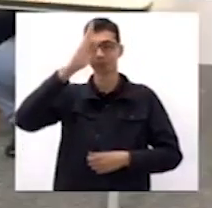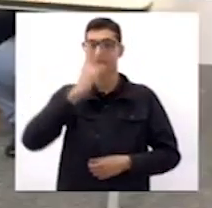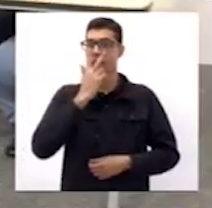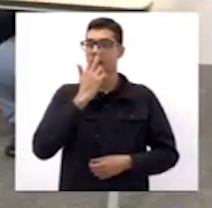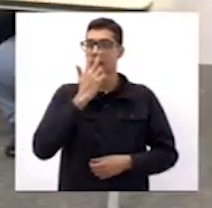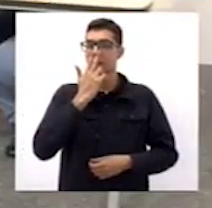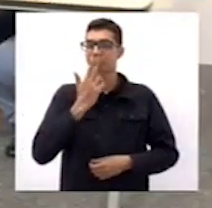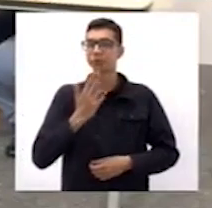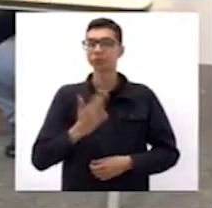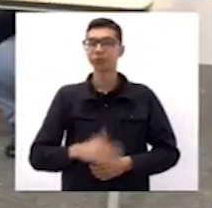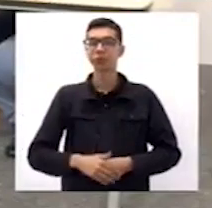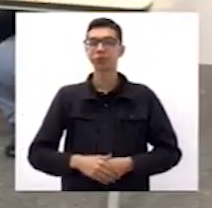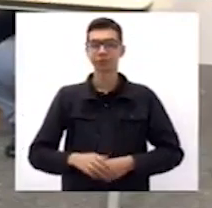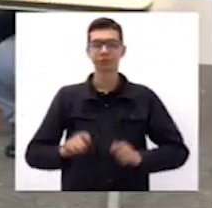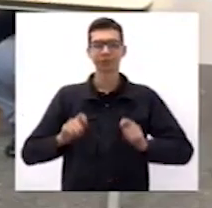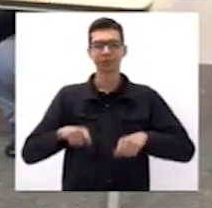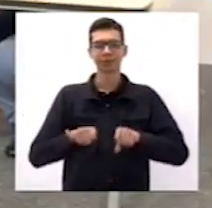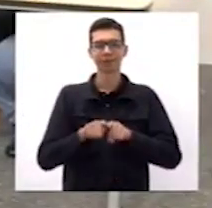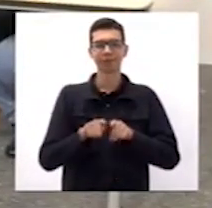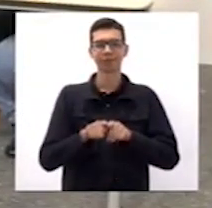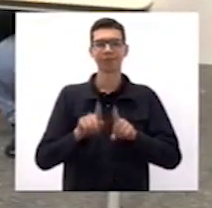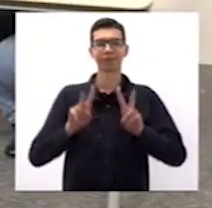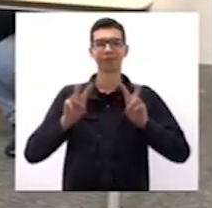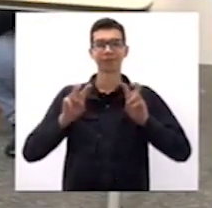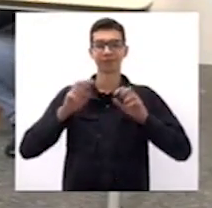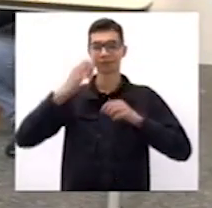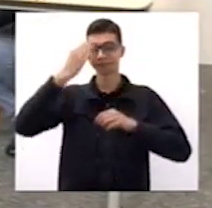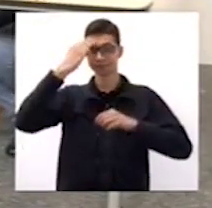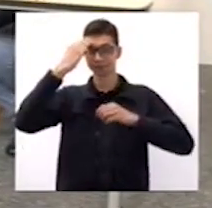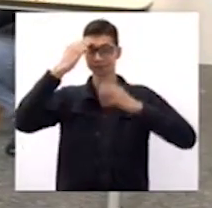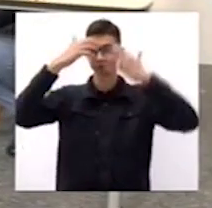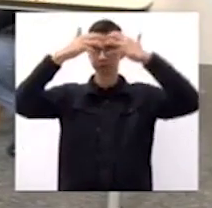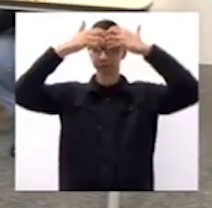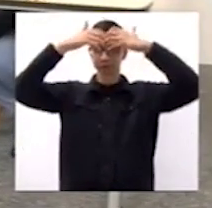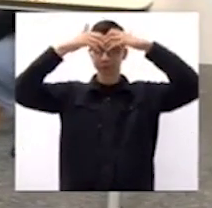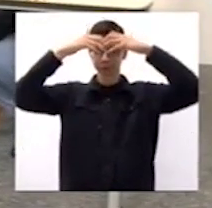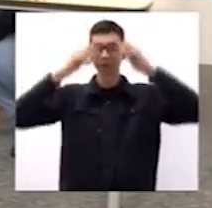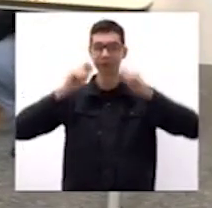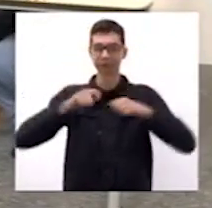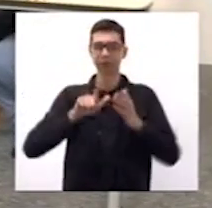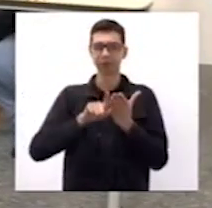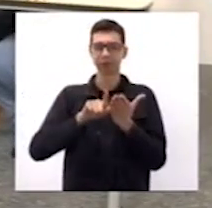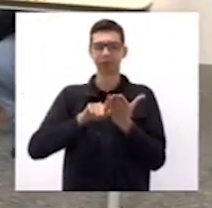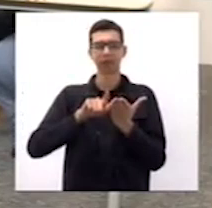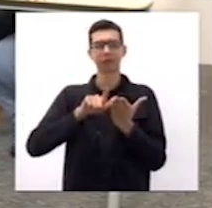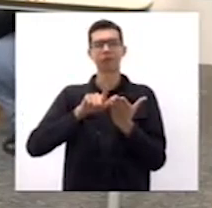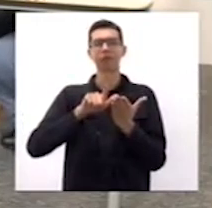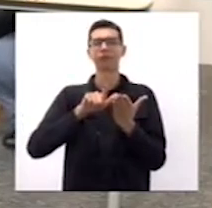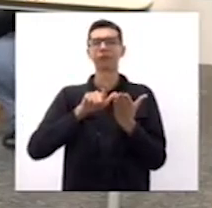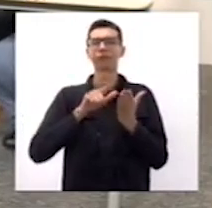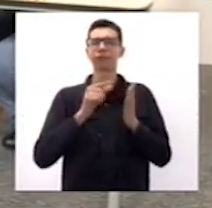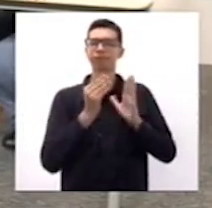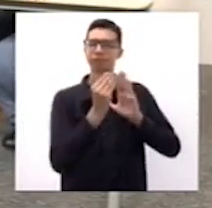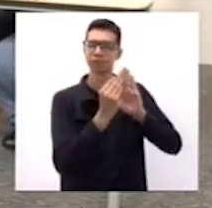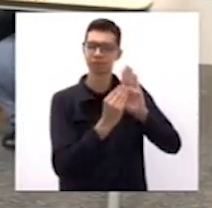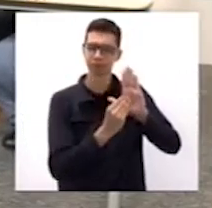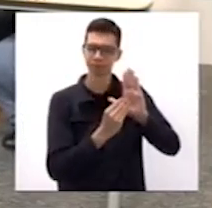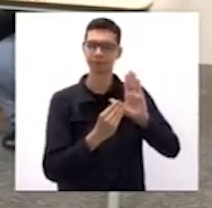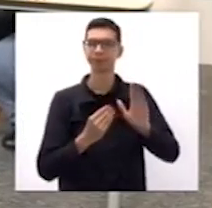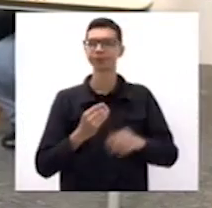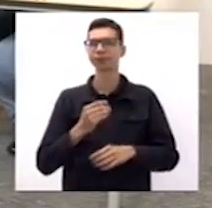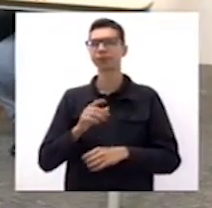um mapa mental sobre todos esses elementos levantados. Você tem alguma consideração sobre?